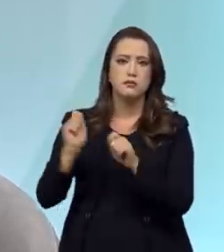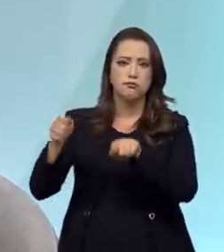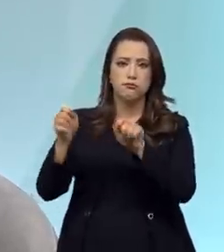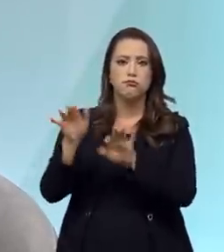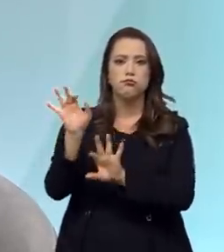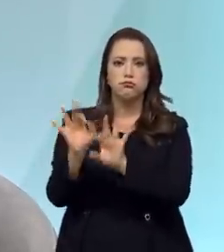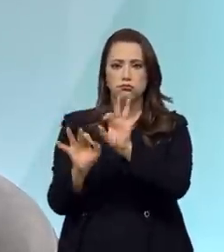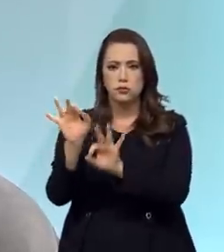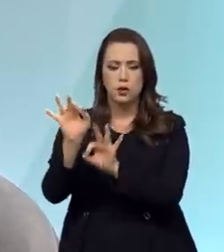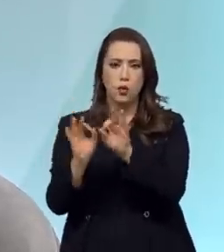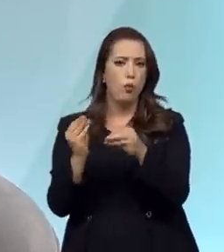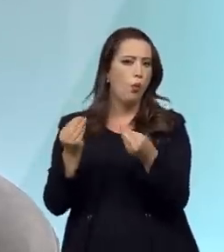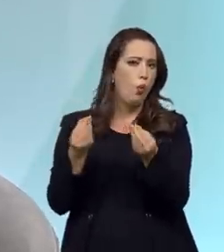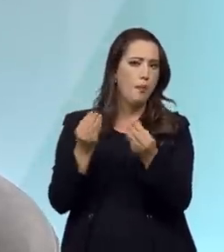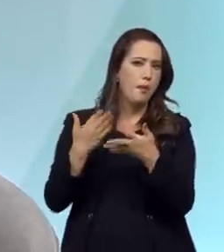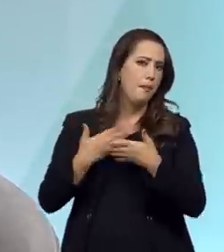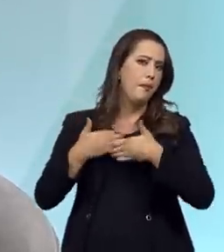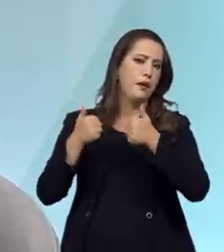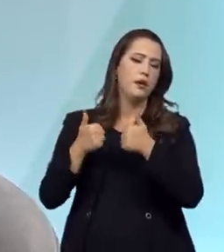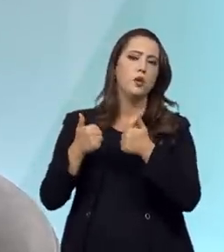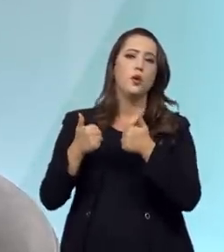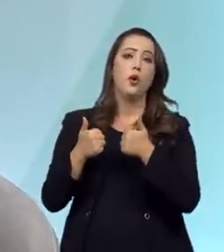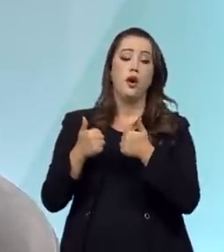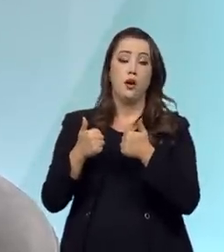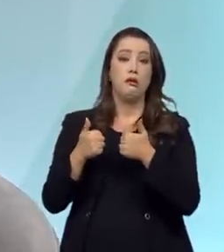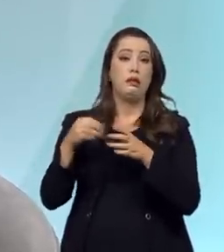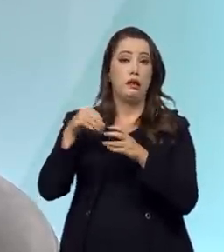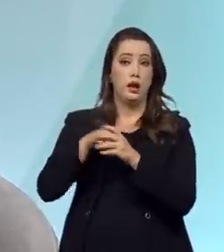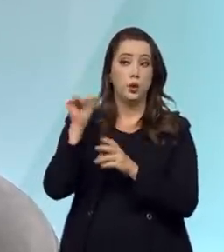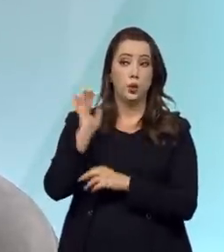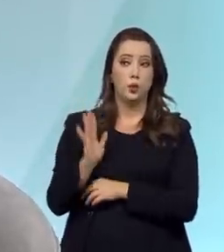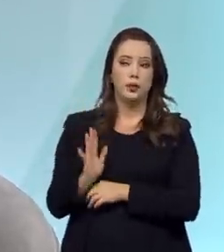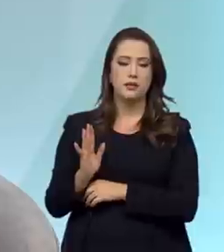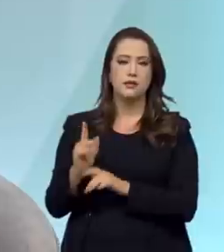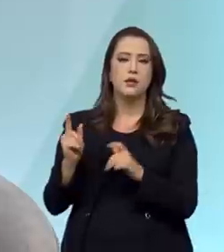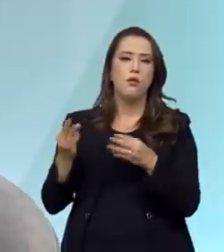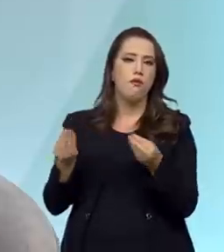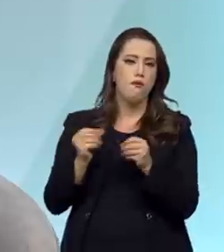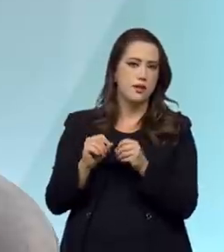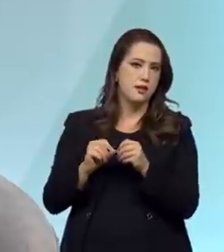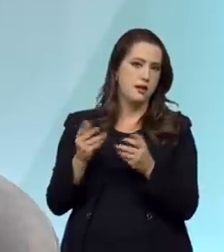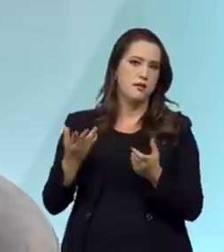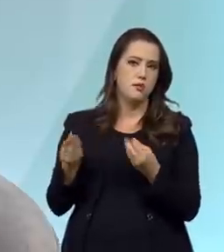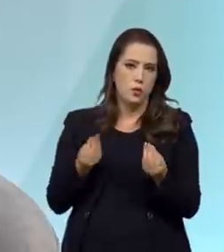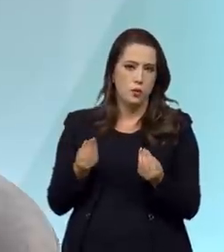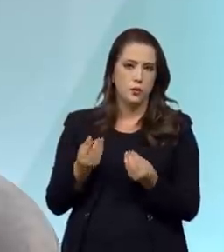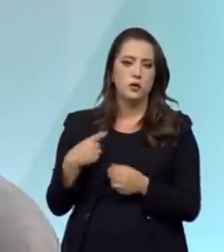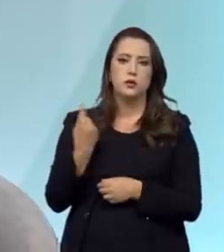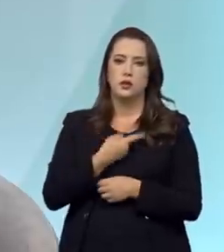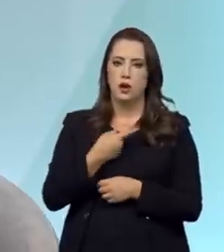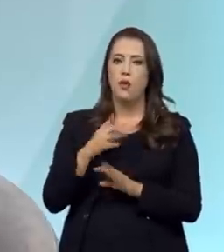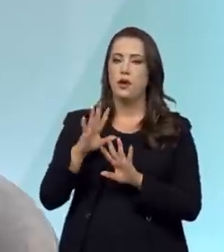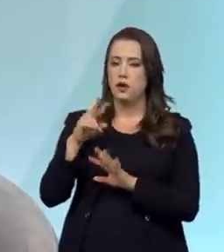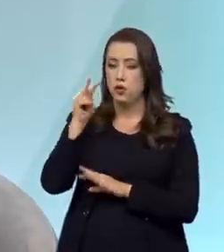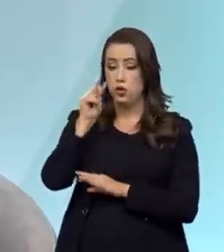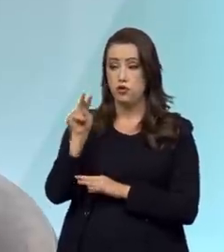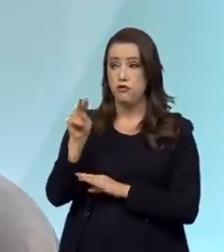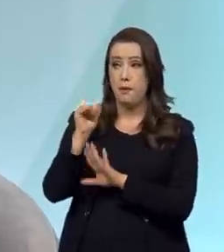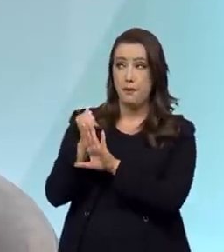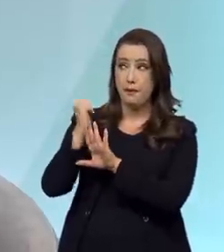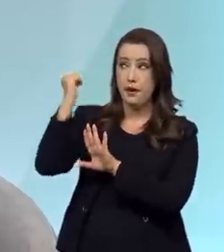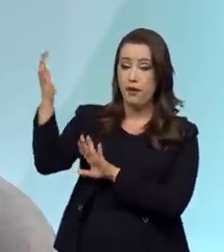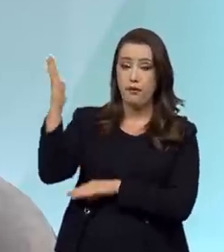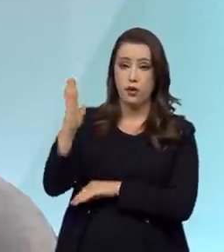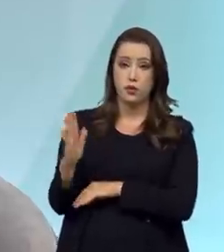desenhar qual será a melhor forma de um mercado nacional o mercado local para ele tá olhando muito para exportação de Crato